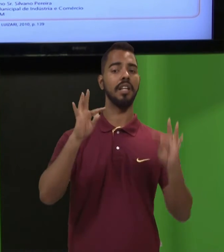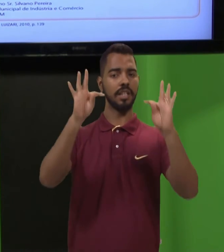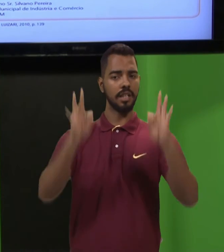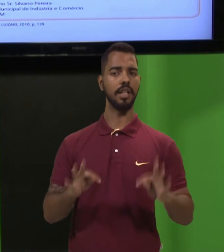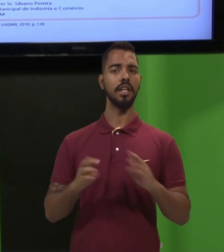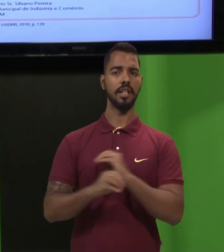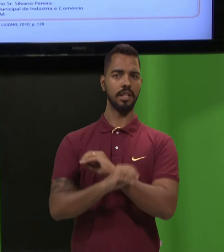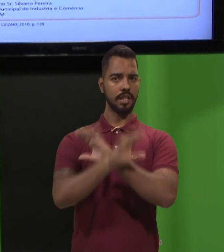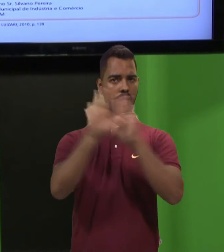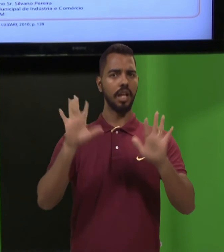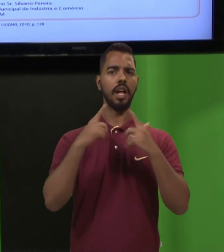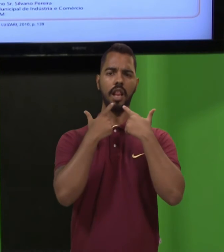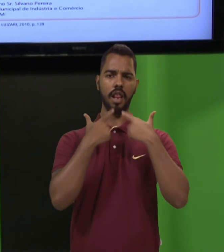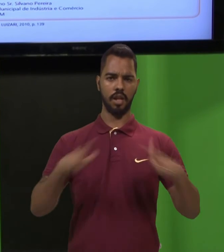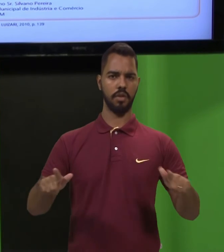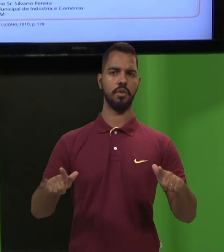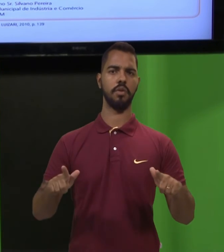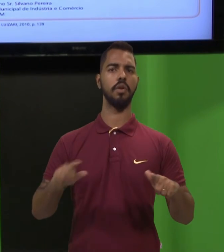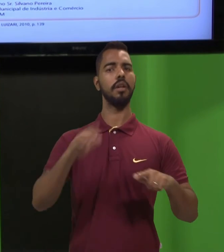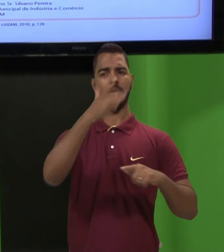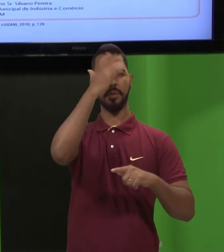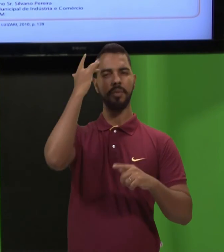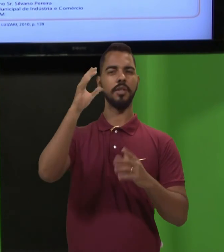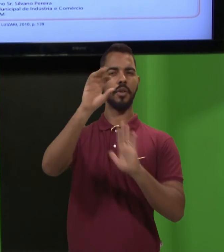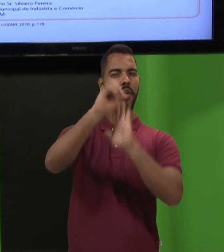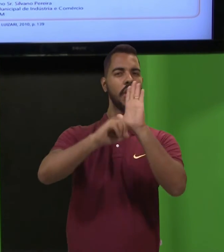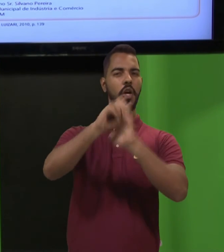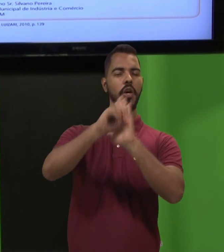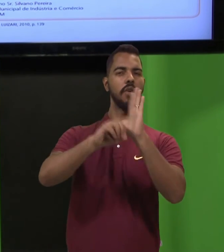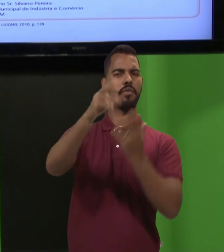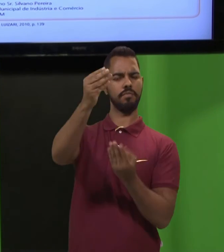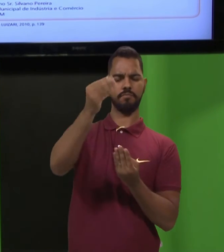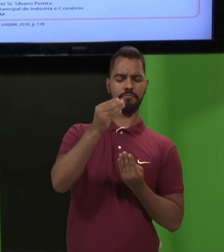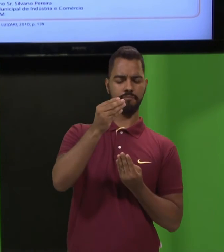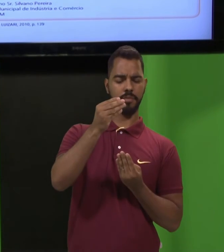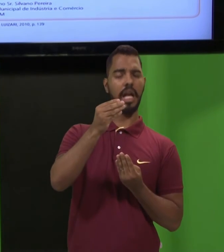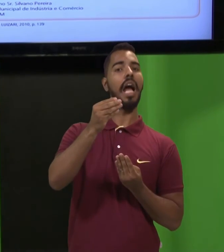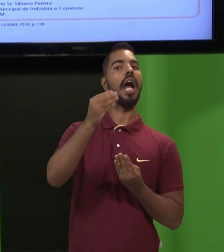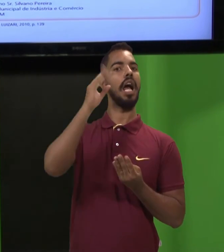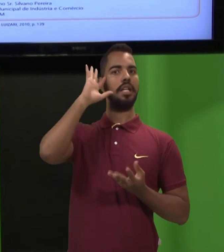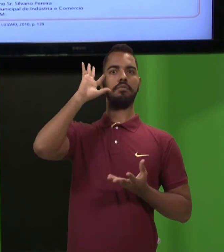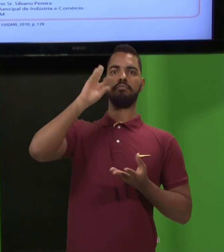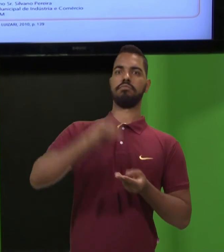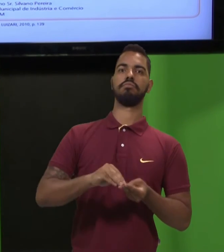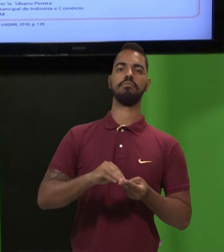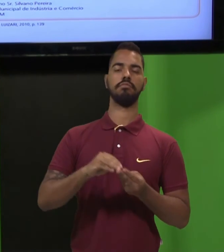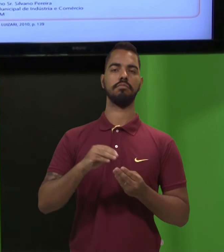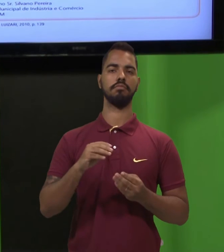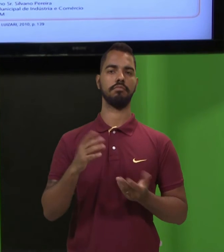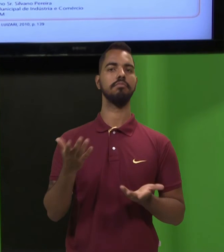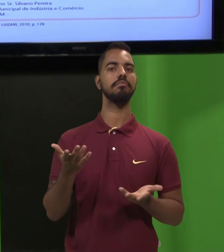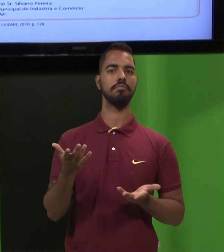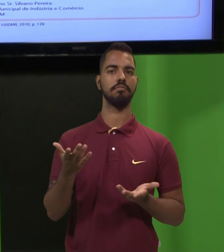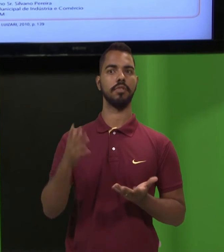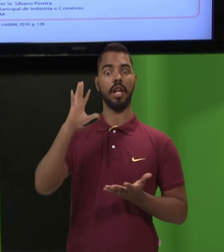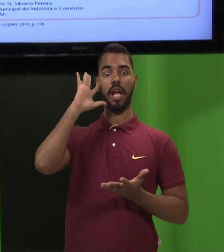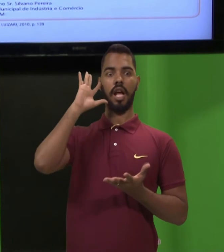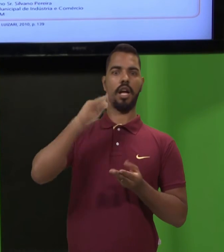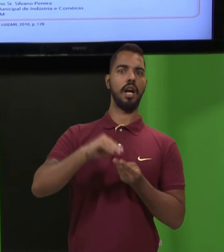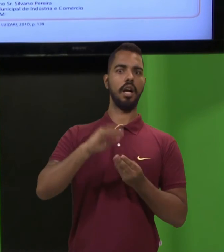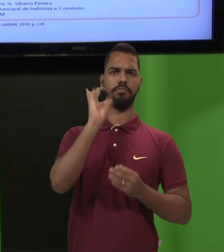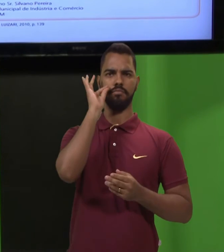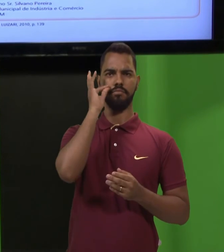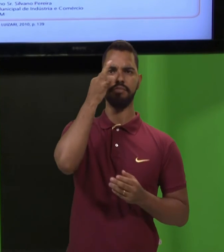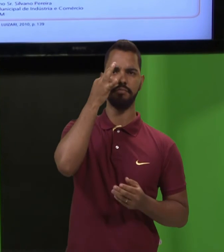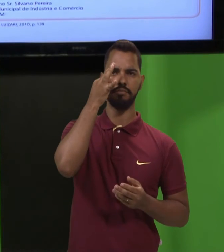da linguagem, o receptor facilmente identifica a informação sem necessidade de destaques que